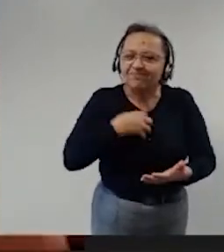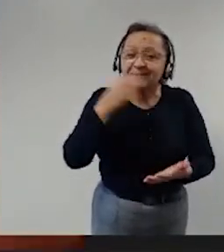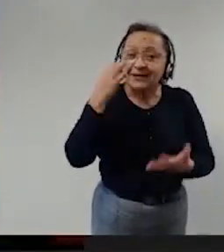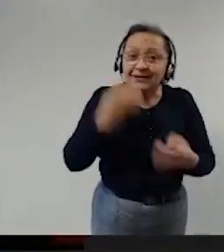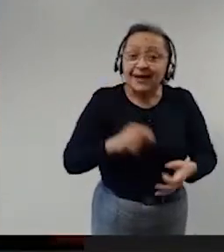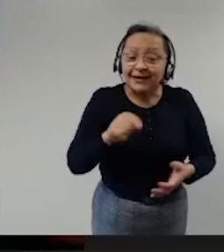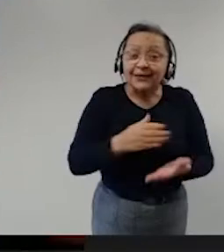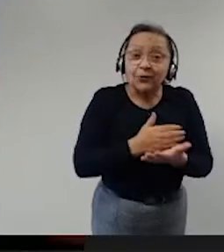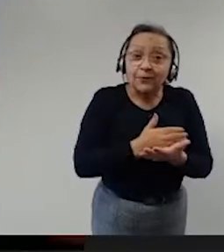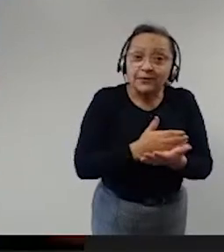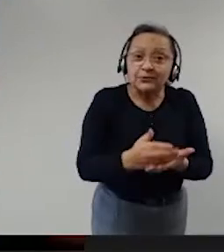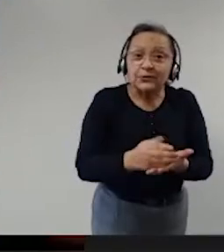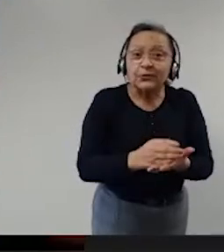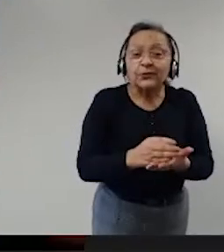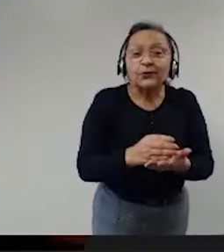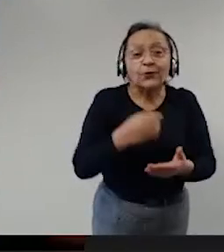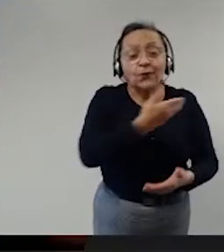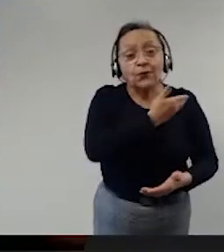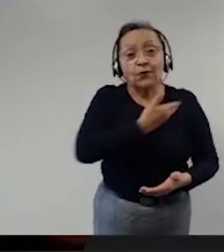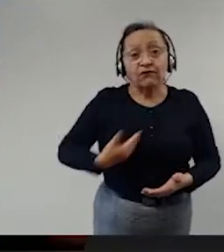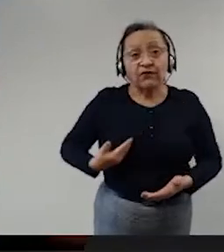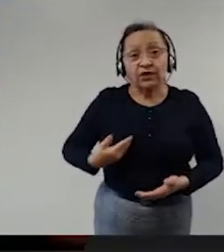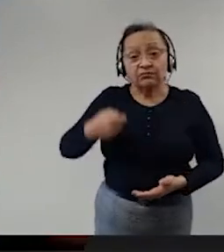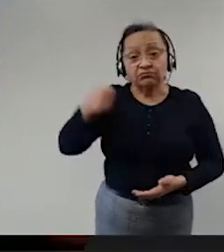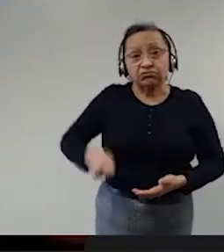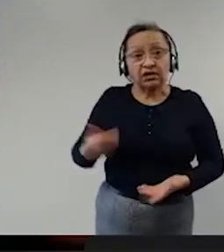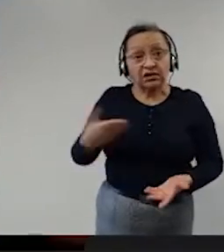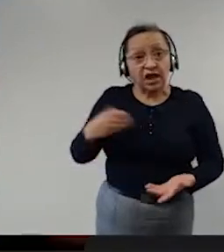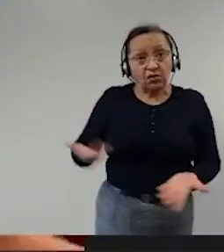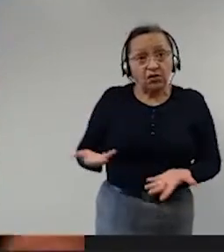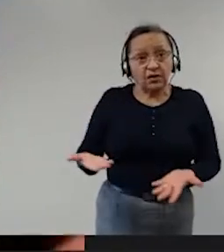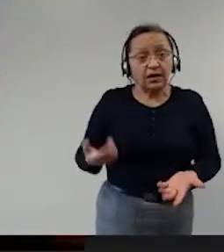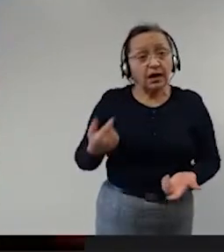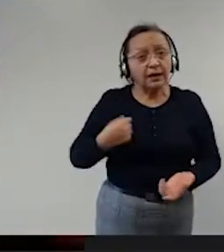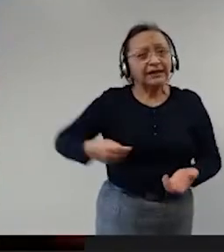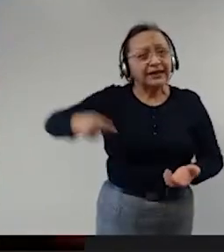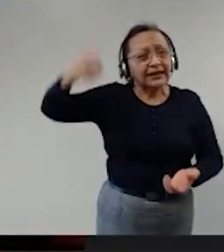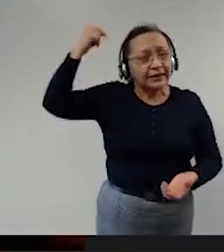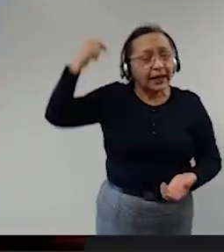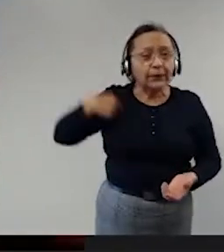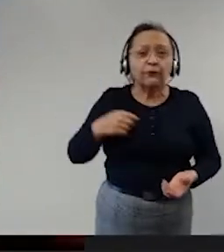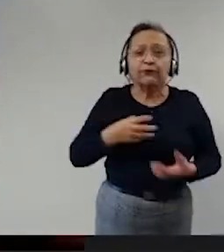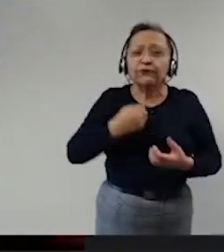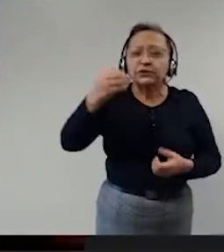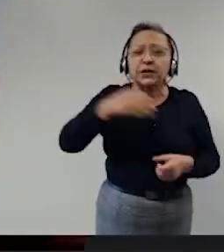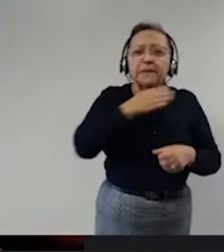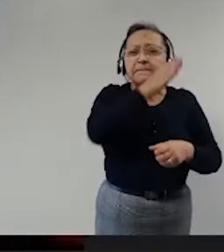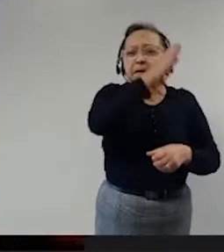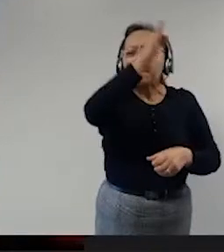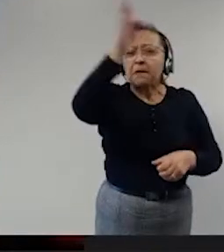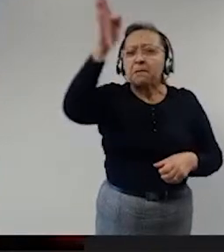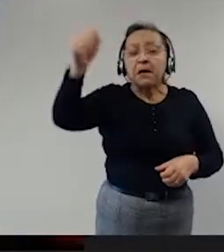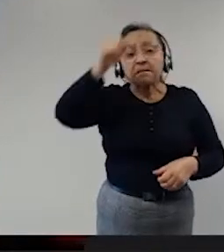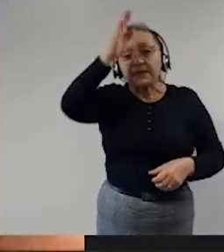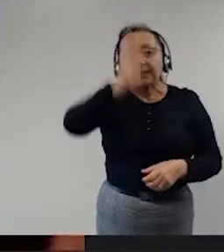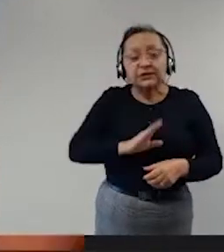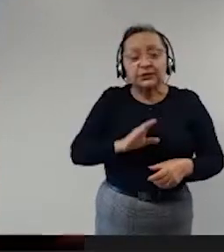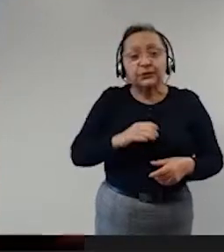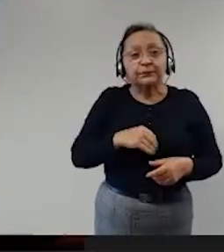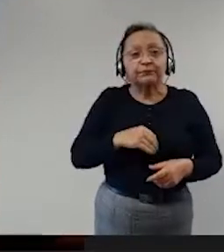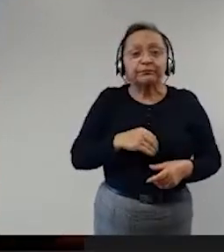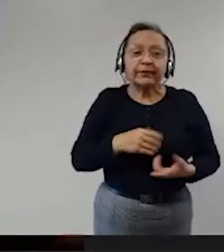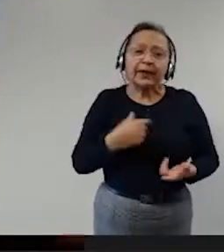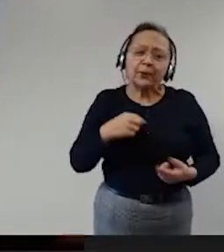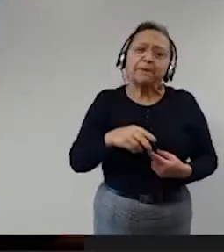foi a gênese desse governo autoritário que aí está. Eu corri o Brasil, naquela época, felizmente, podíamos sair, eu prefiro 1000 vezes